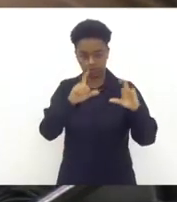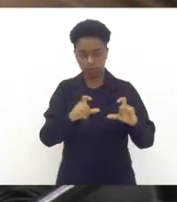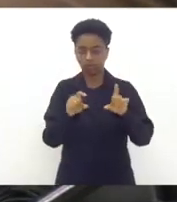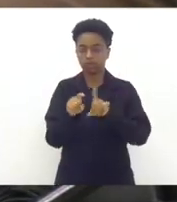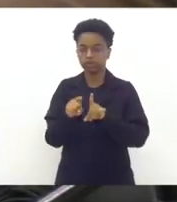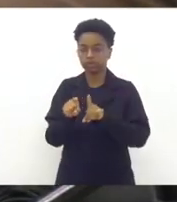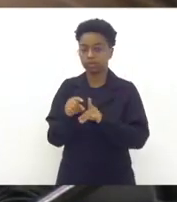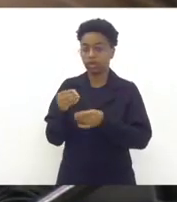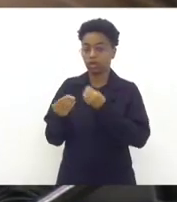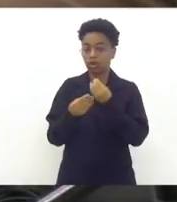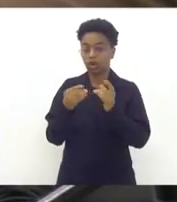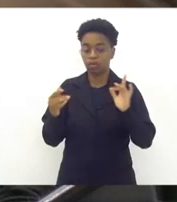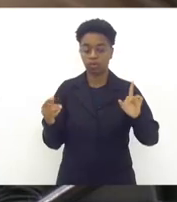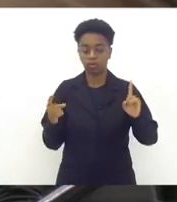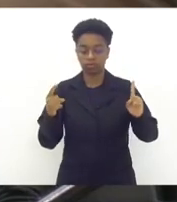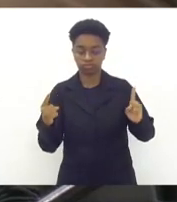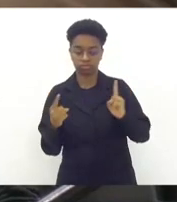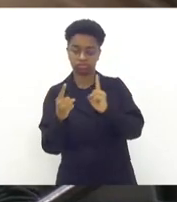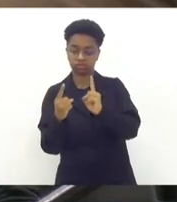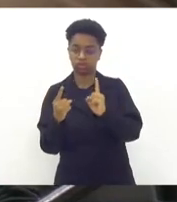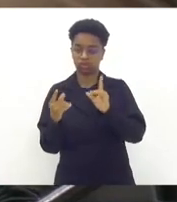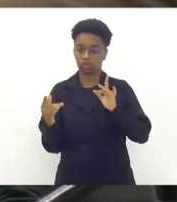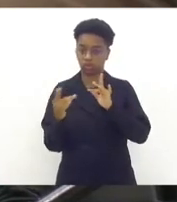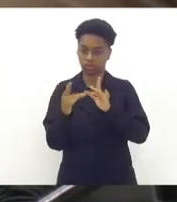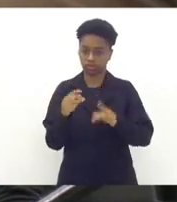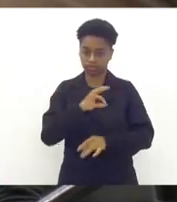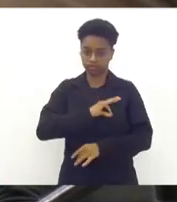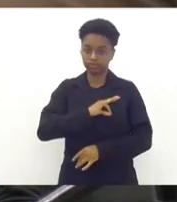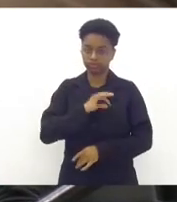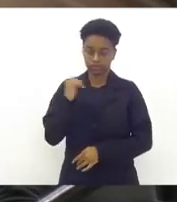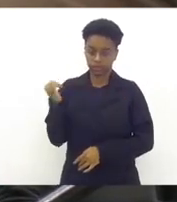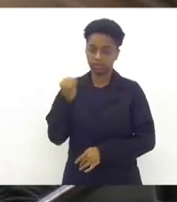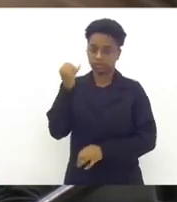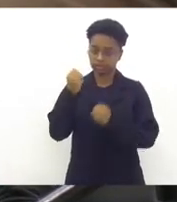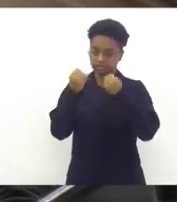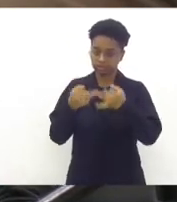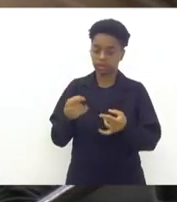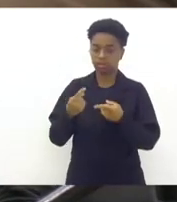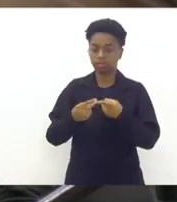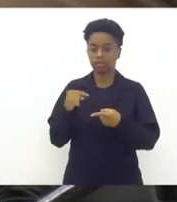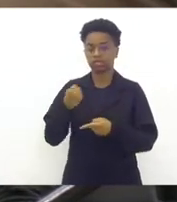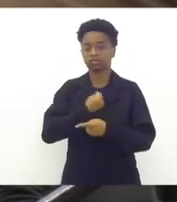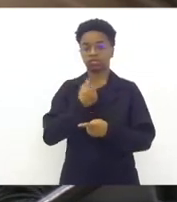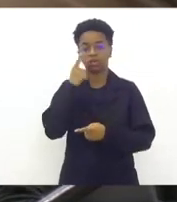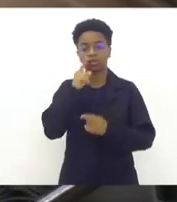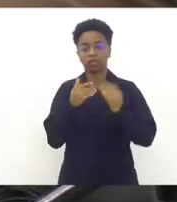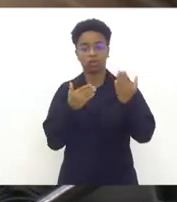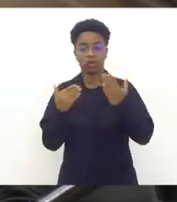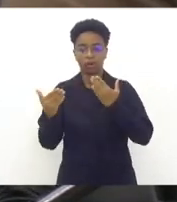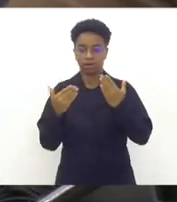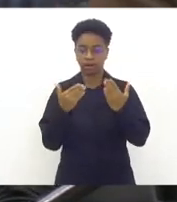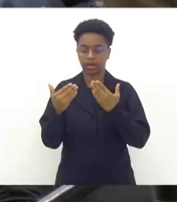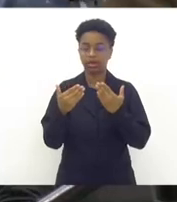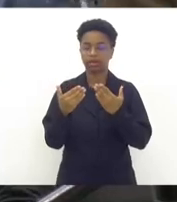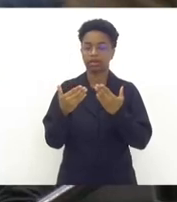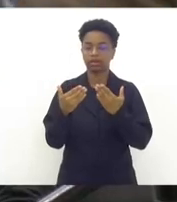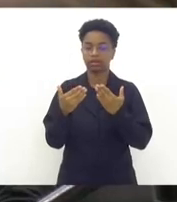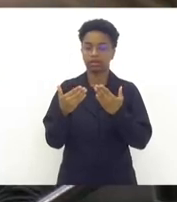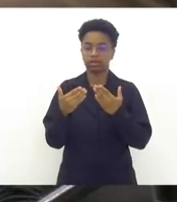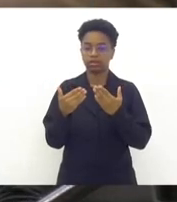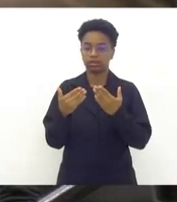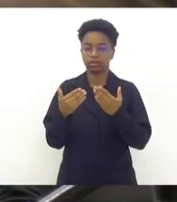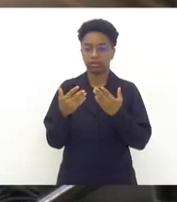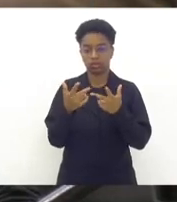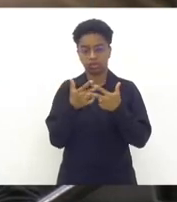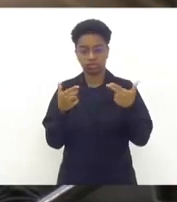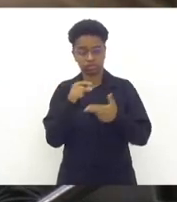foi a abordagem que o senhor sofreu é muito importante para que a gente possa comparar com aquilo que os especialistas